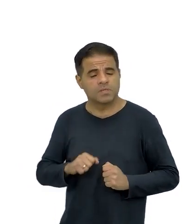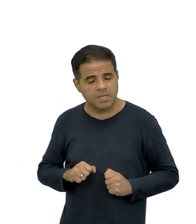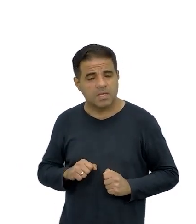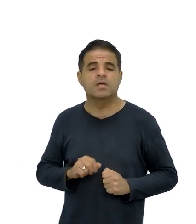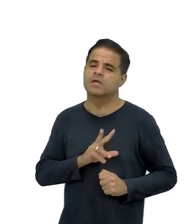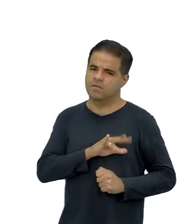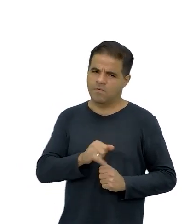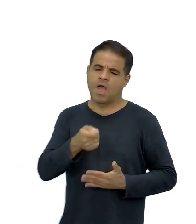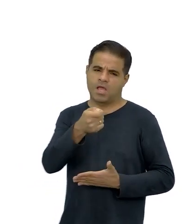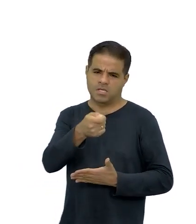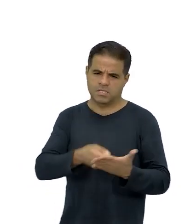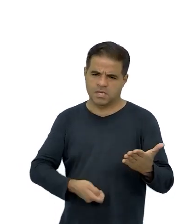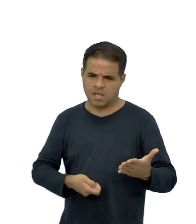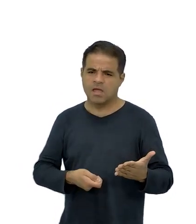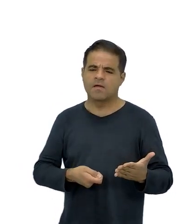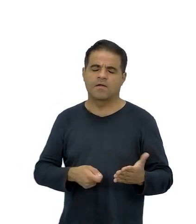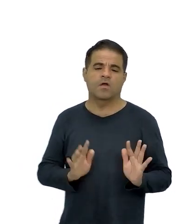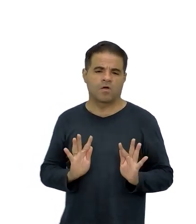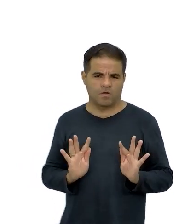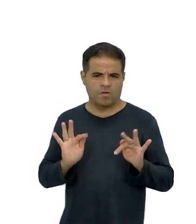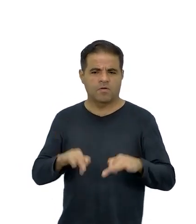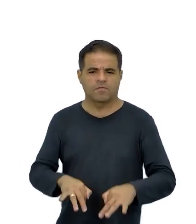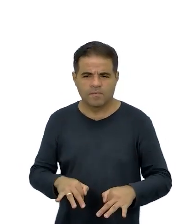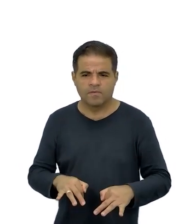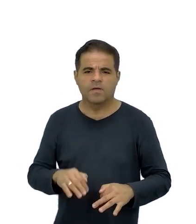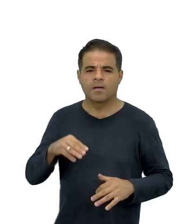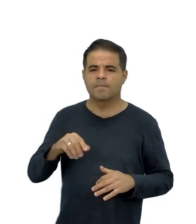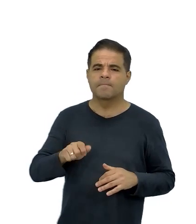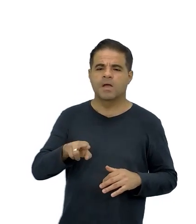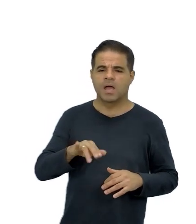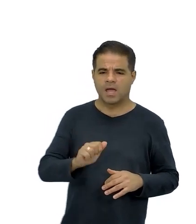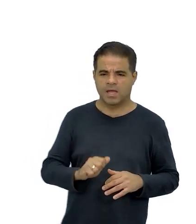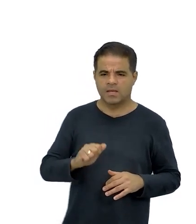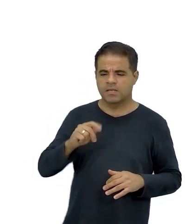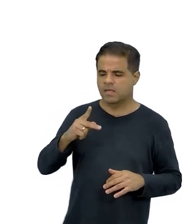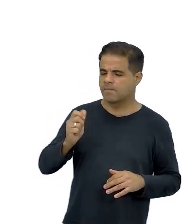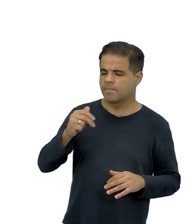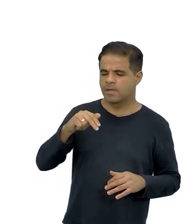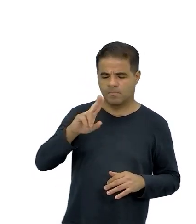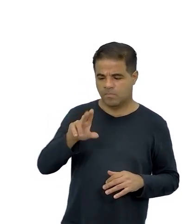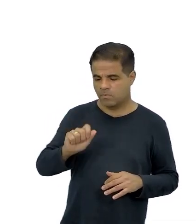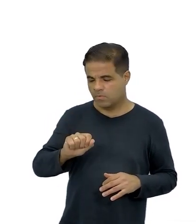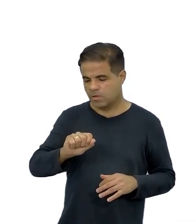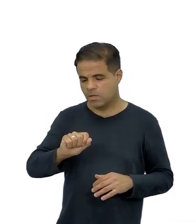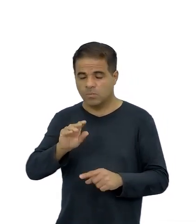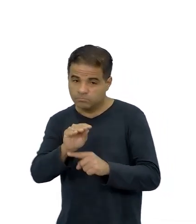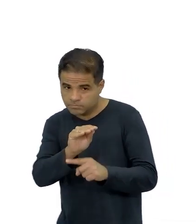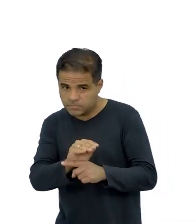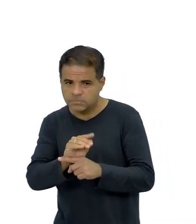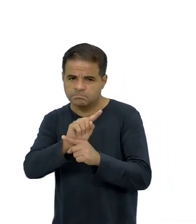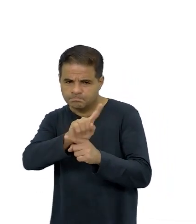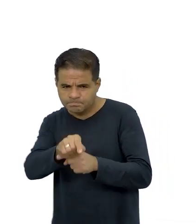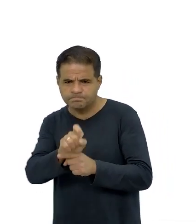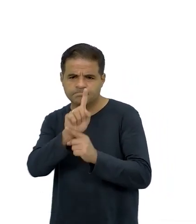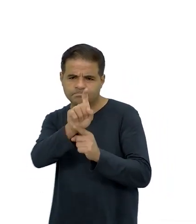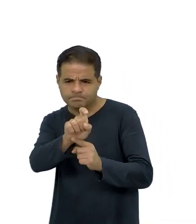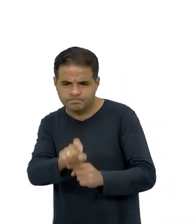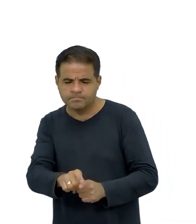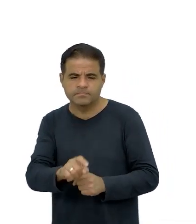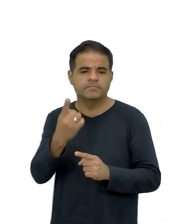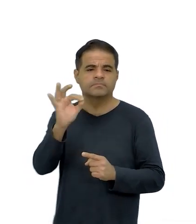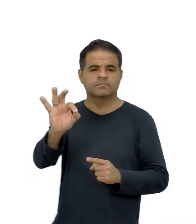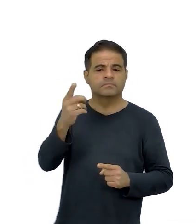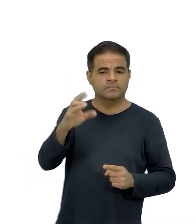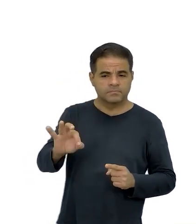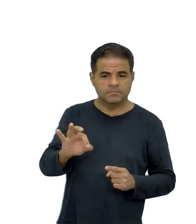vão reescrever o final da lenda Maria Pamonha, cuidando particularmente da pontuação. E na